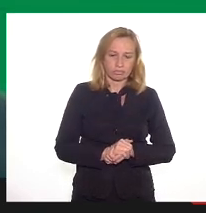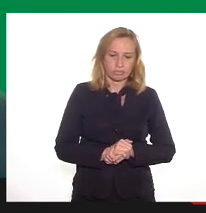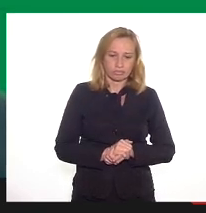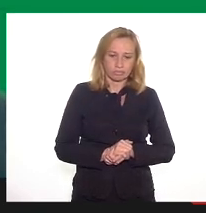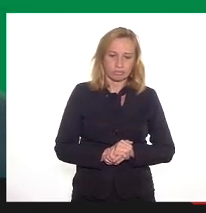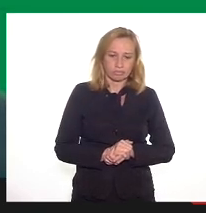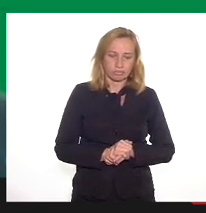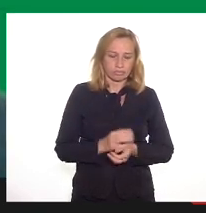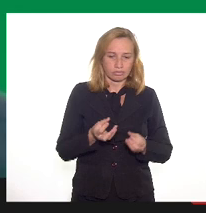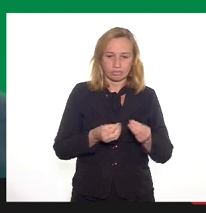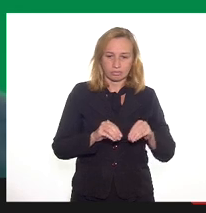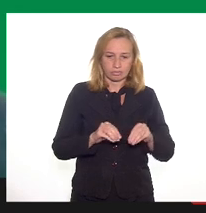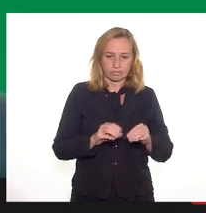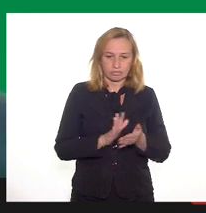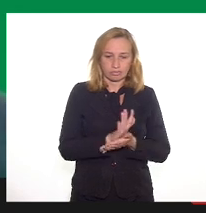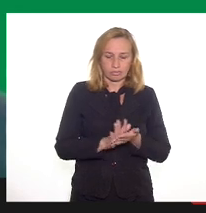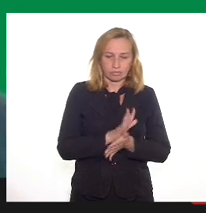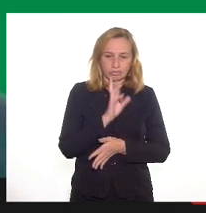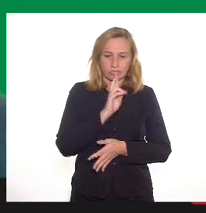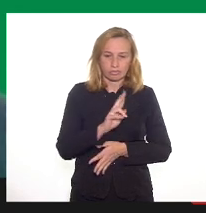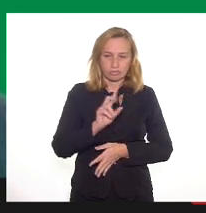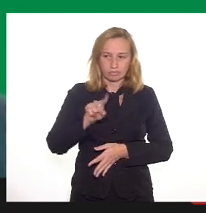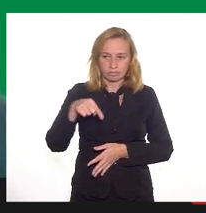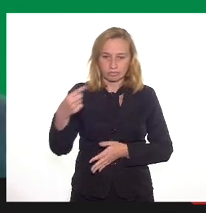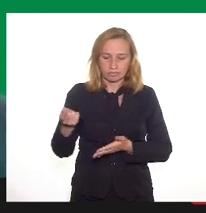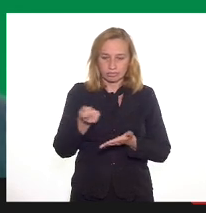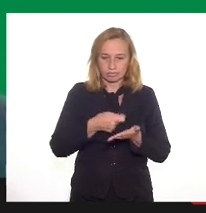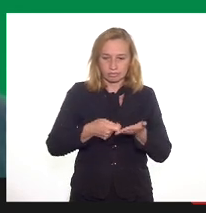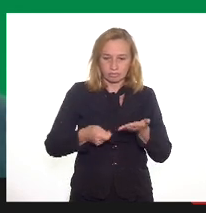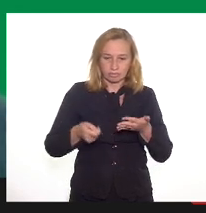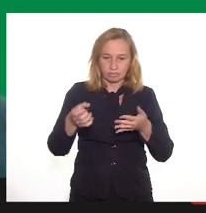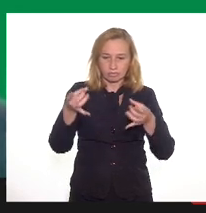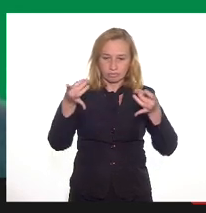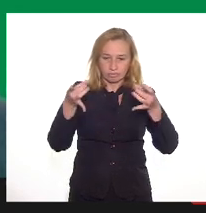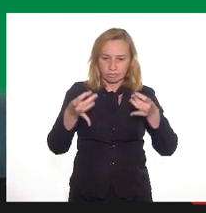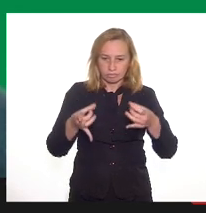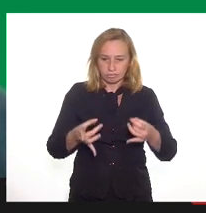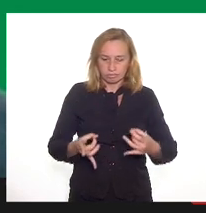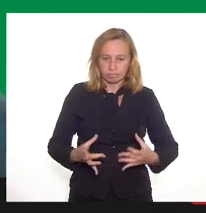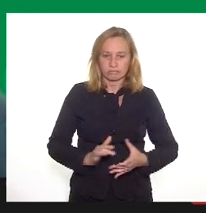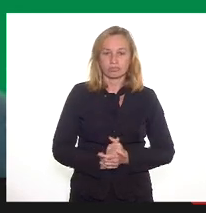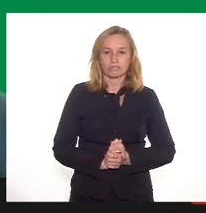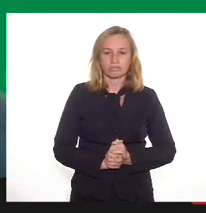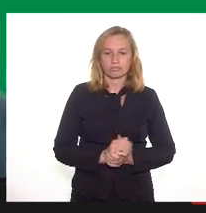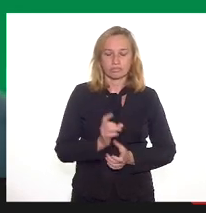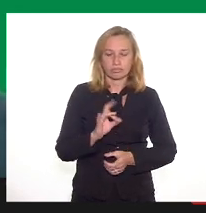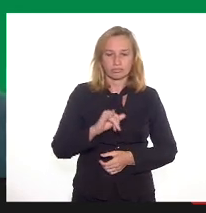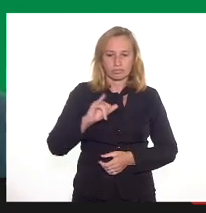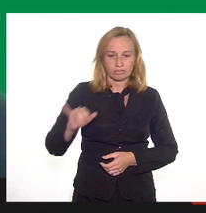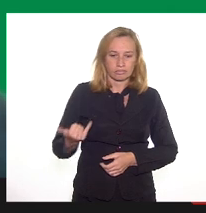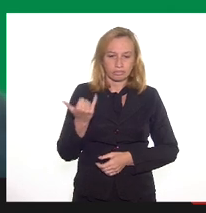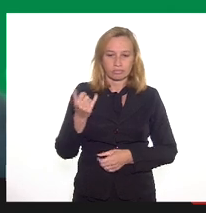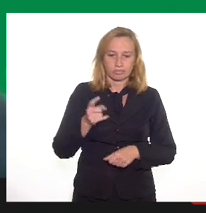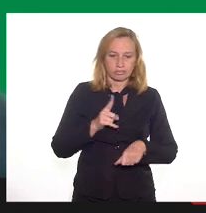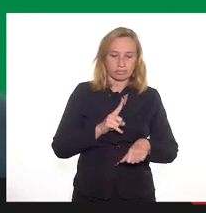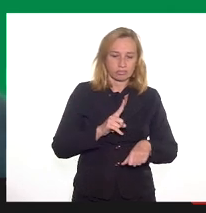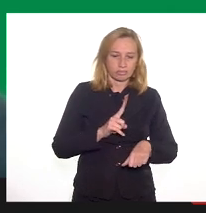sem nenhum prejuízo da resposta depois por escrito, detalhada, né, mas só para a gente aproveitar essa